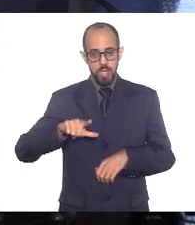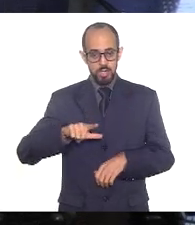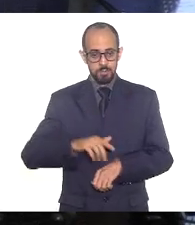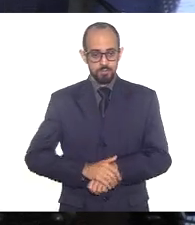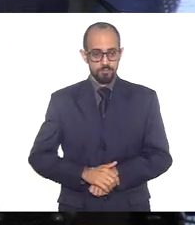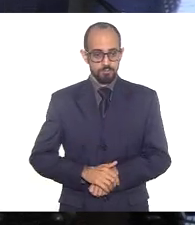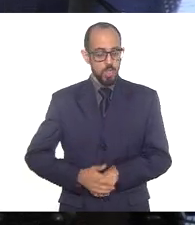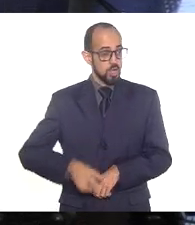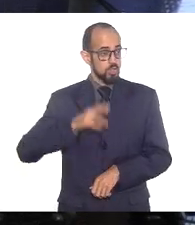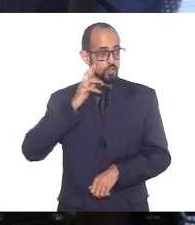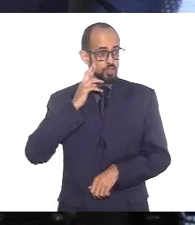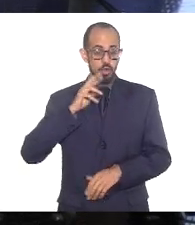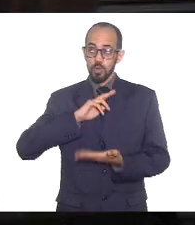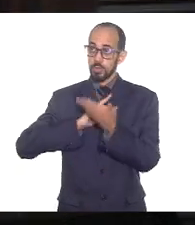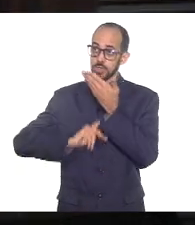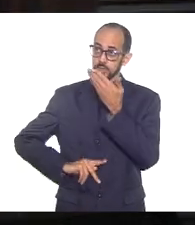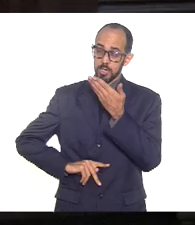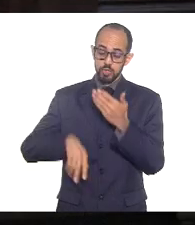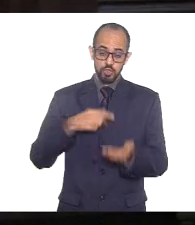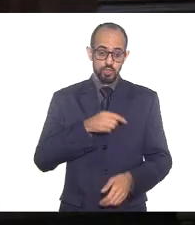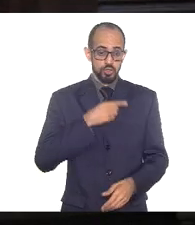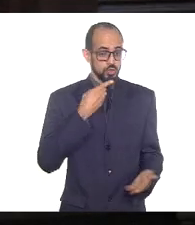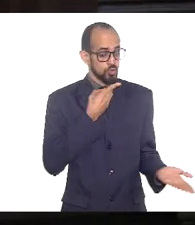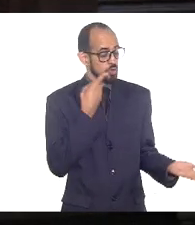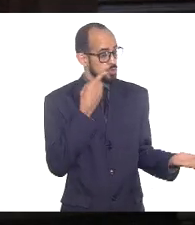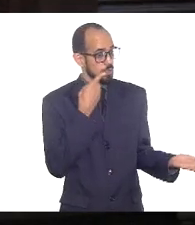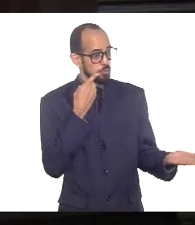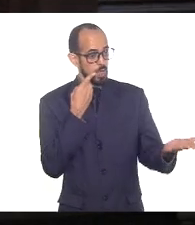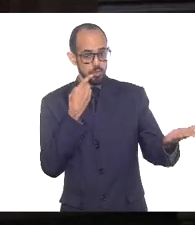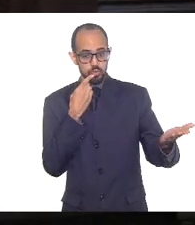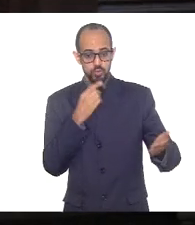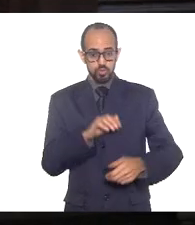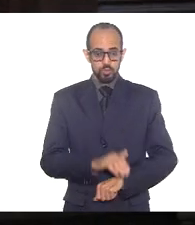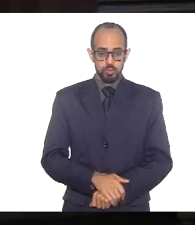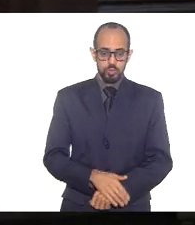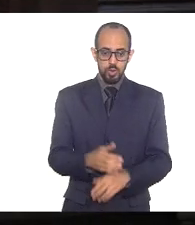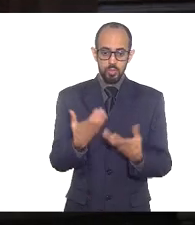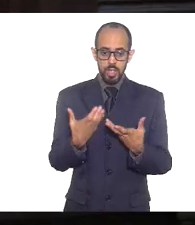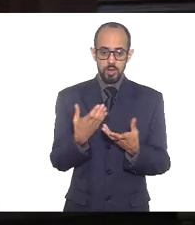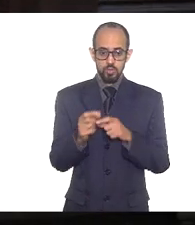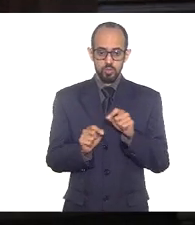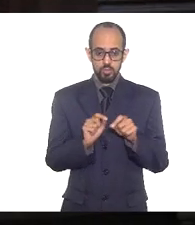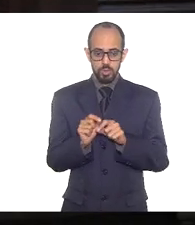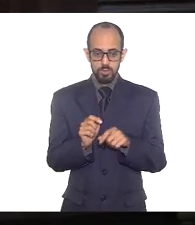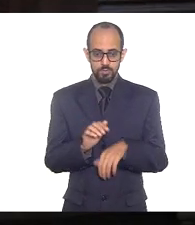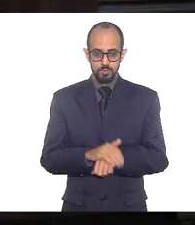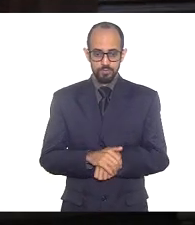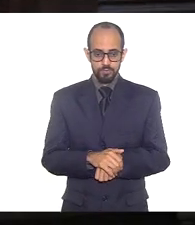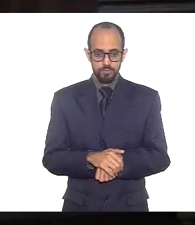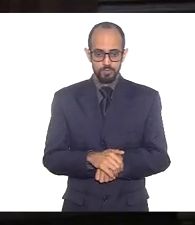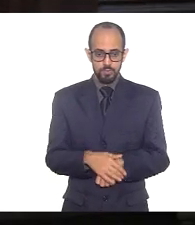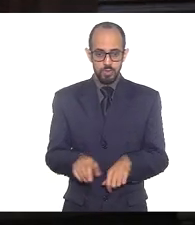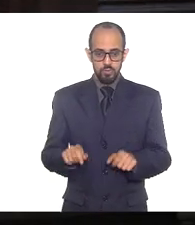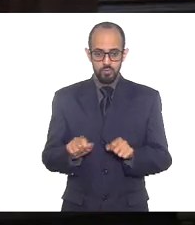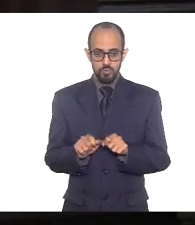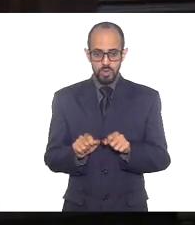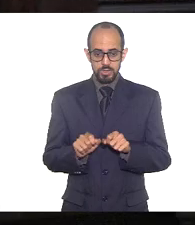o senhor presidente senhoras deputadas e senhores deputados eu quero fazer